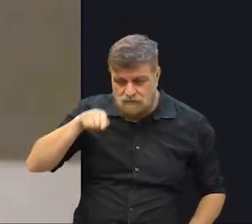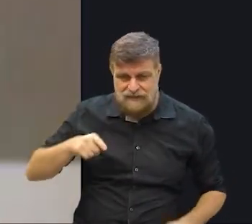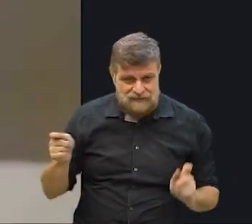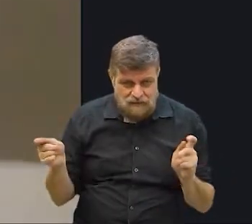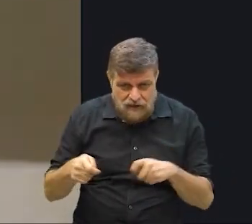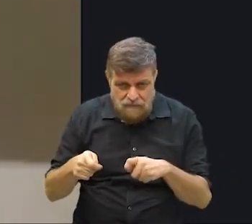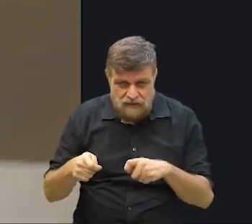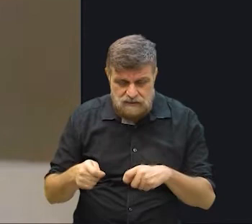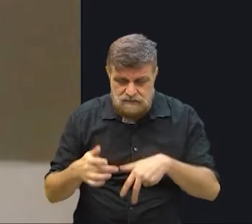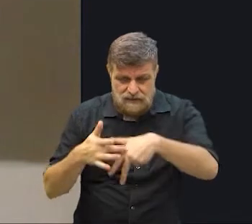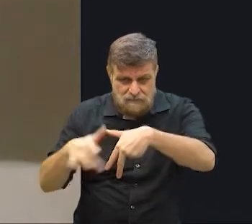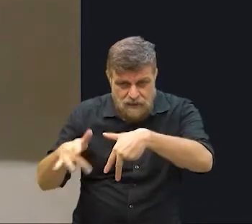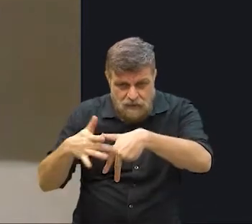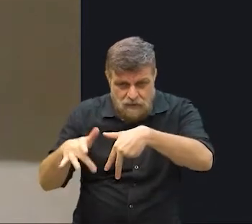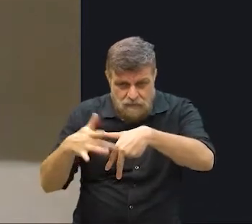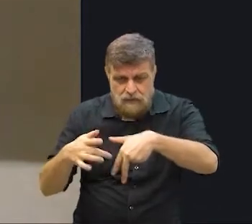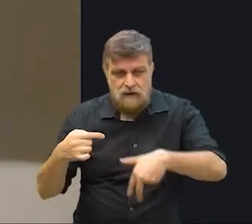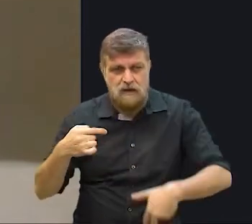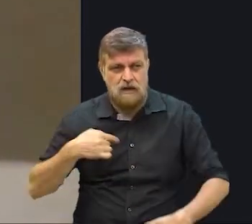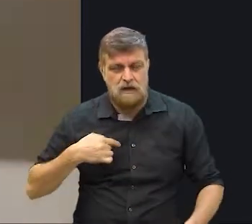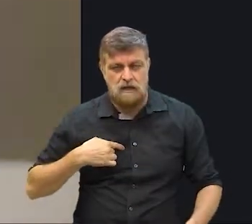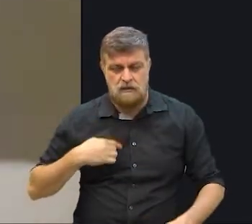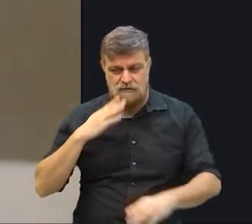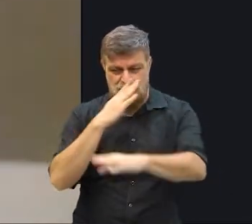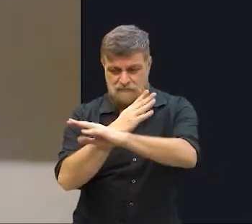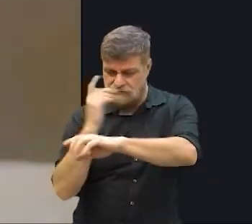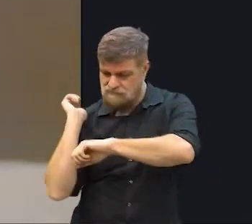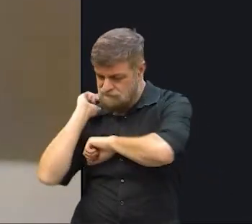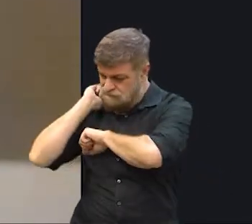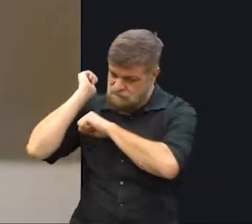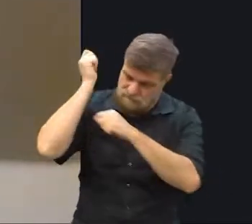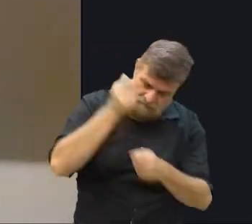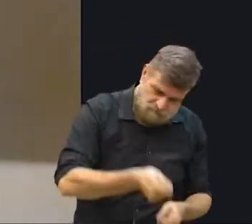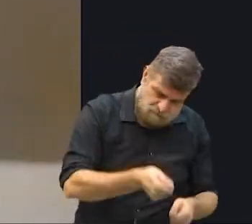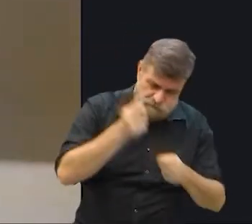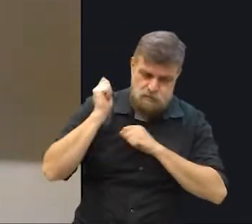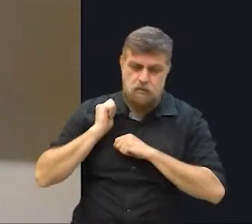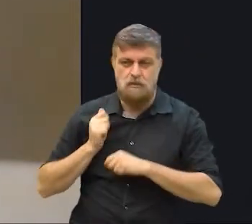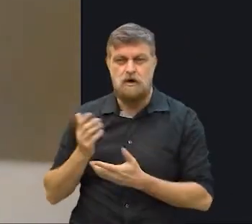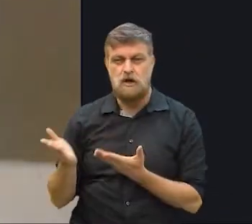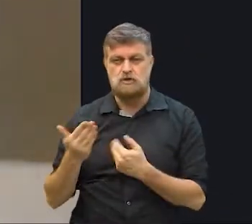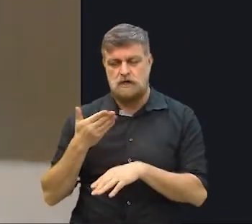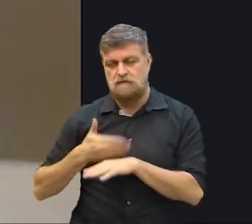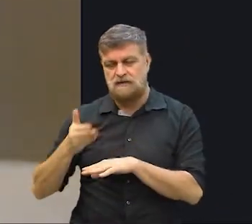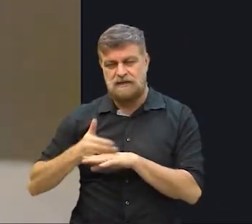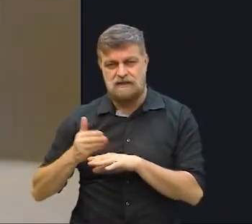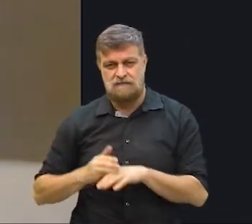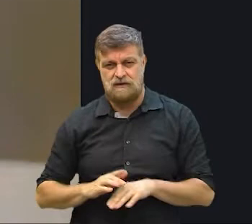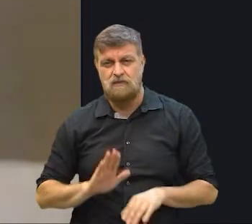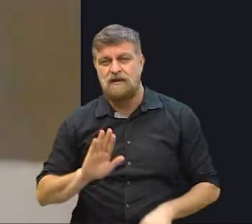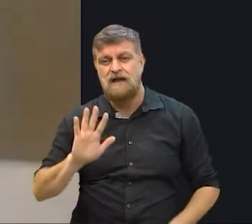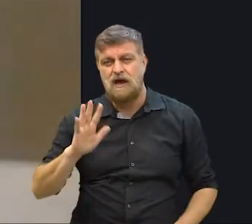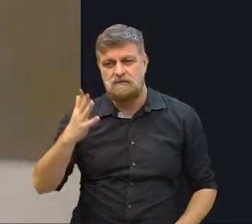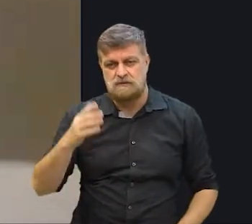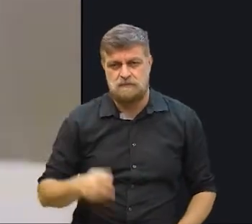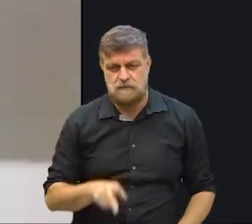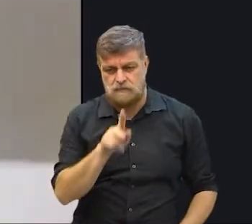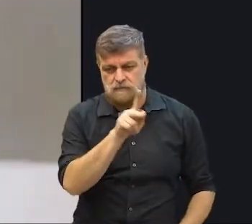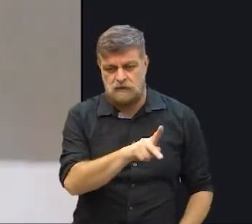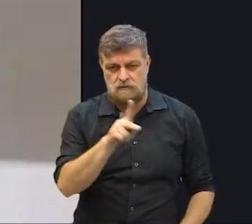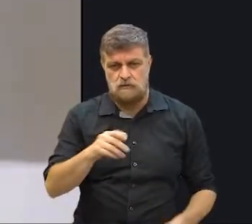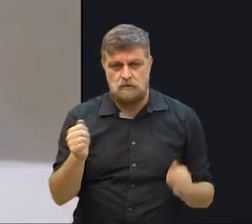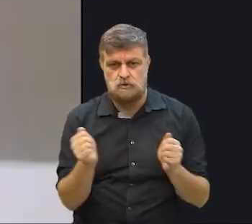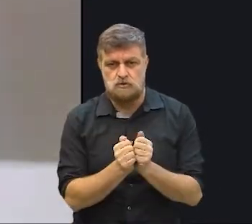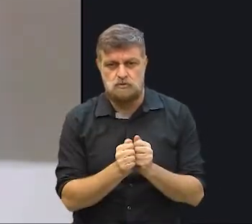Quem disse que a mulher também não tem produtividade? Eu fazia judô, treinava, né, enquanto jovem, e uma